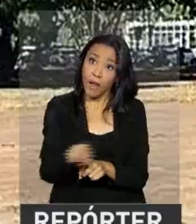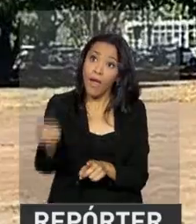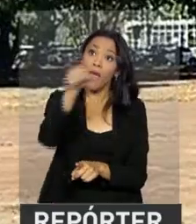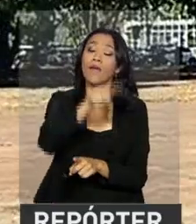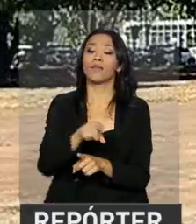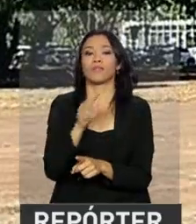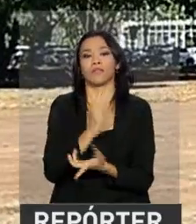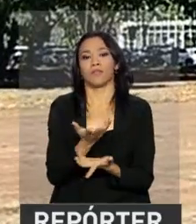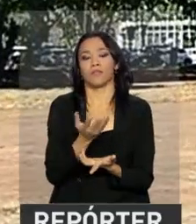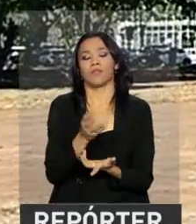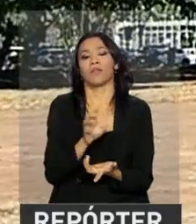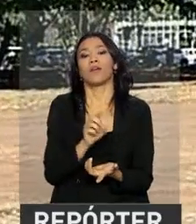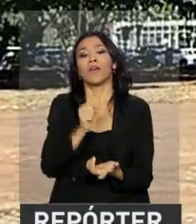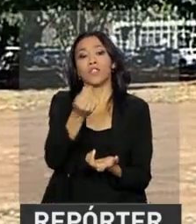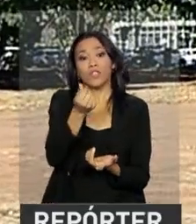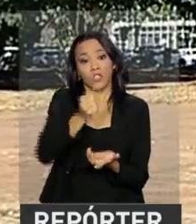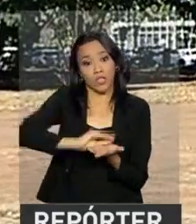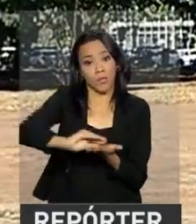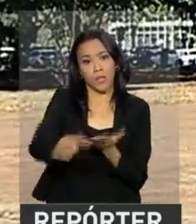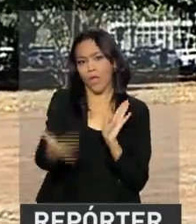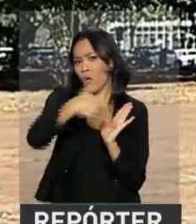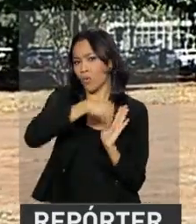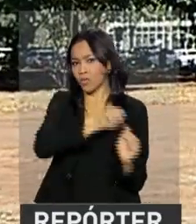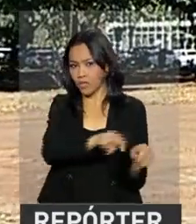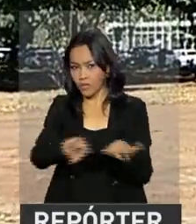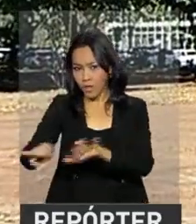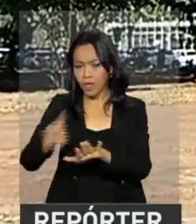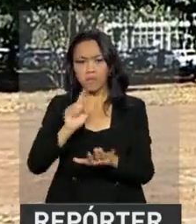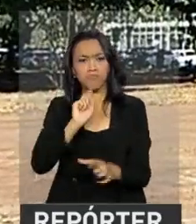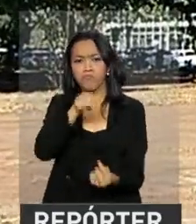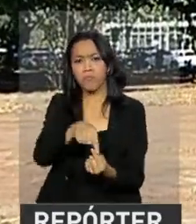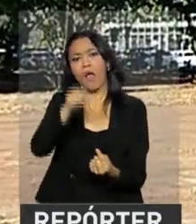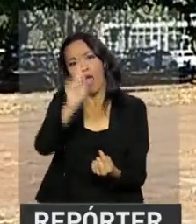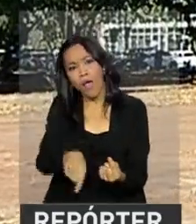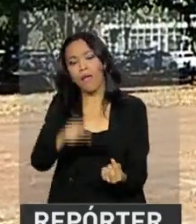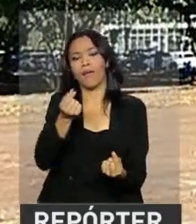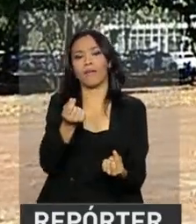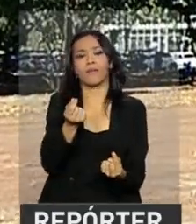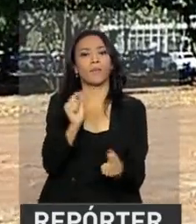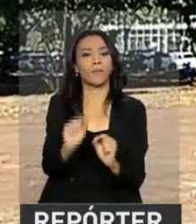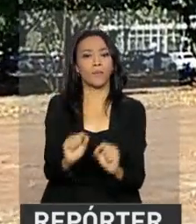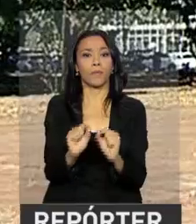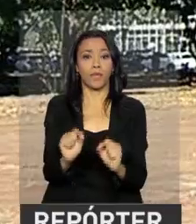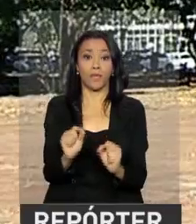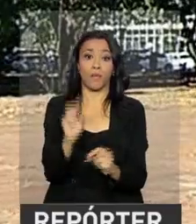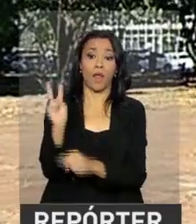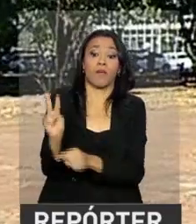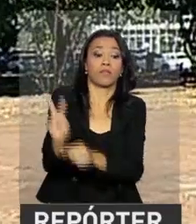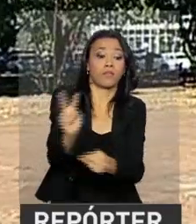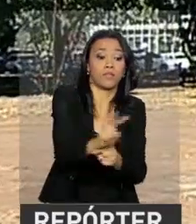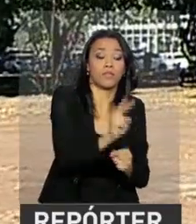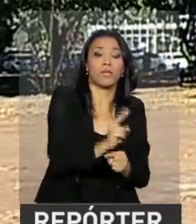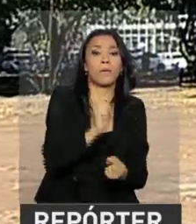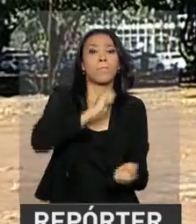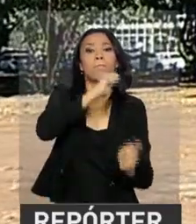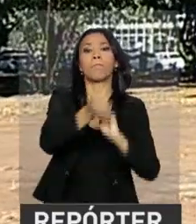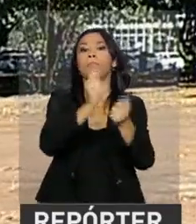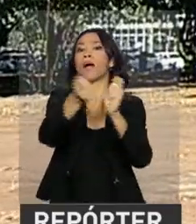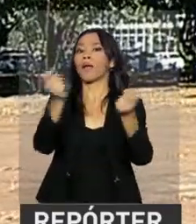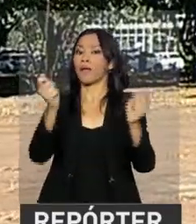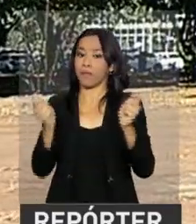instituições. Os recursos liberados na última semana vão ser aplicados aí na manutenção e pagamentos